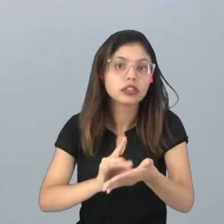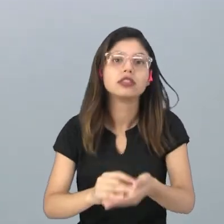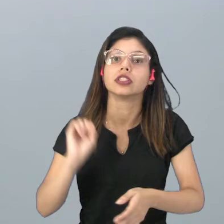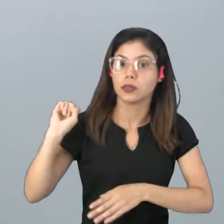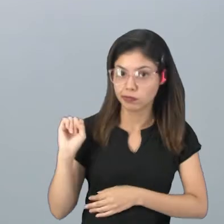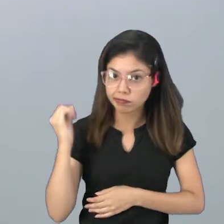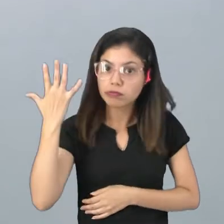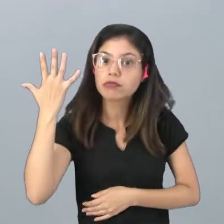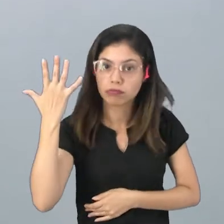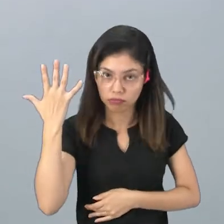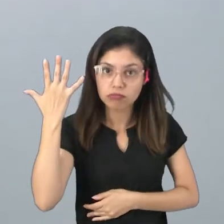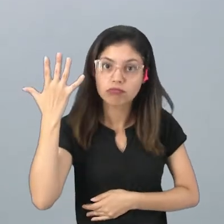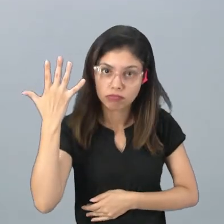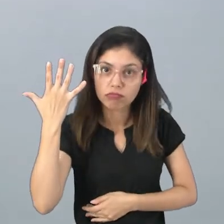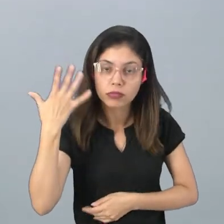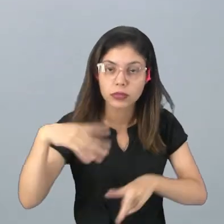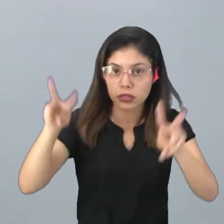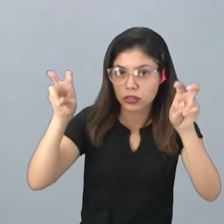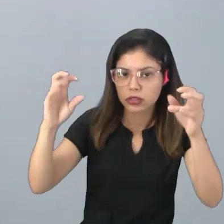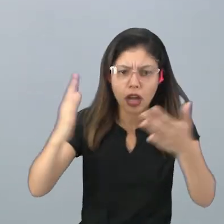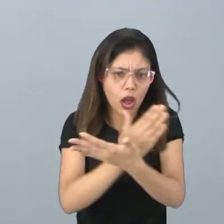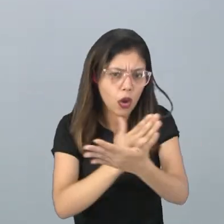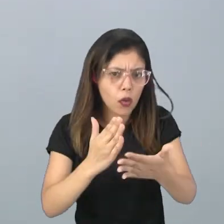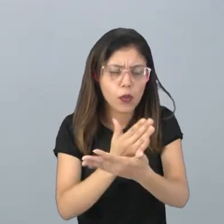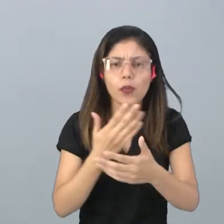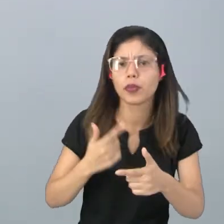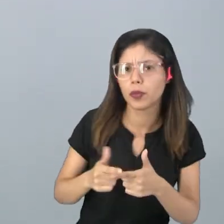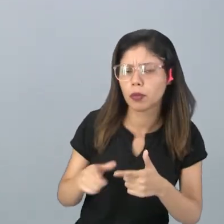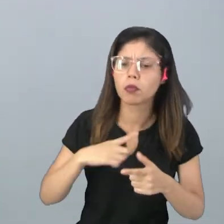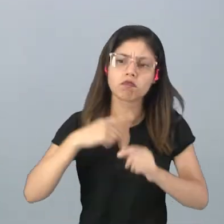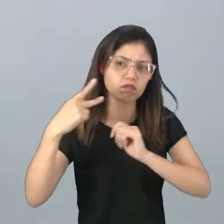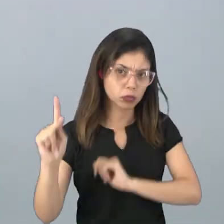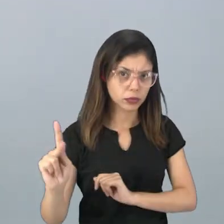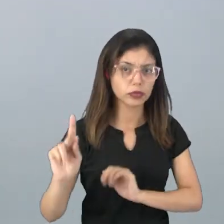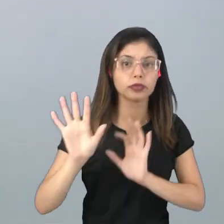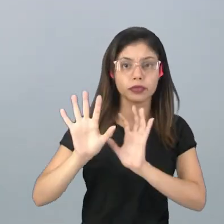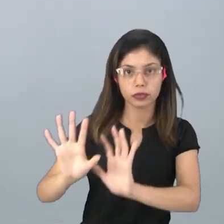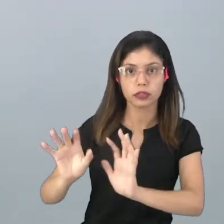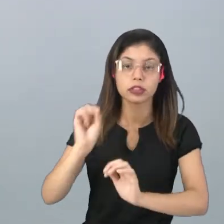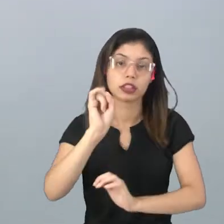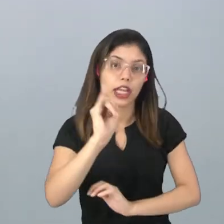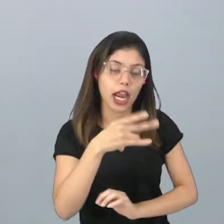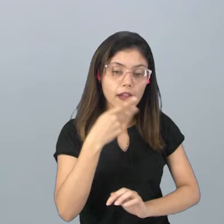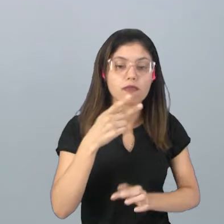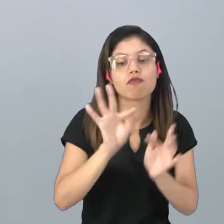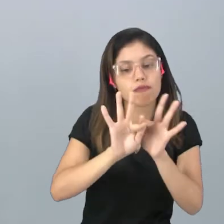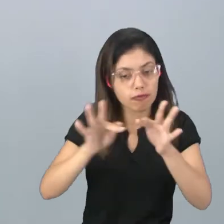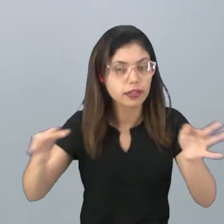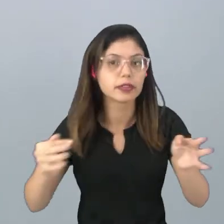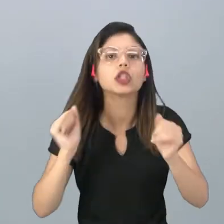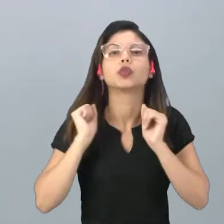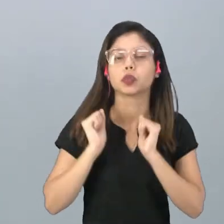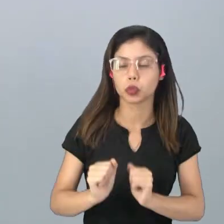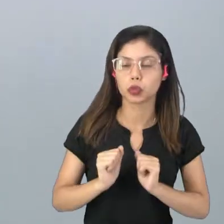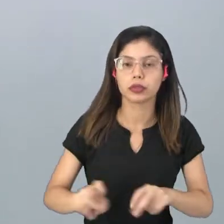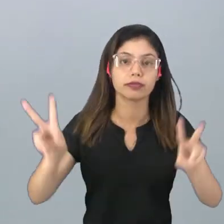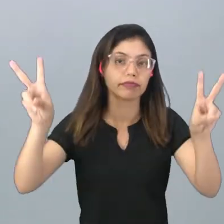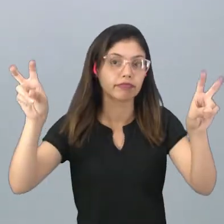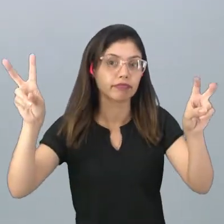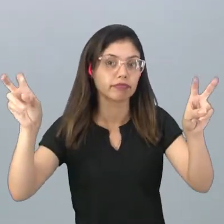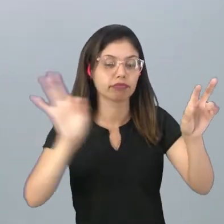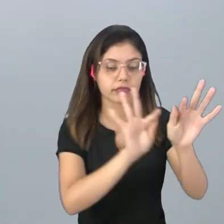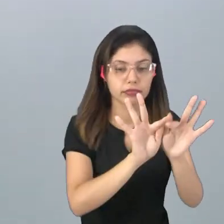que realmente aconteceram, como eu falei, e também colocar entre aspas alguma citação dela. Se realmente ela falou aquela frase,